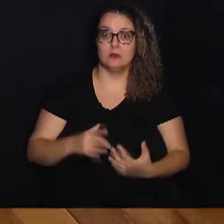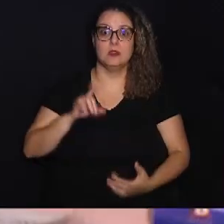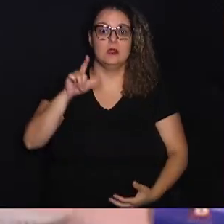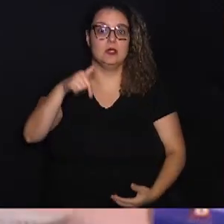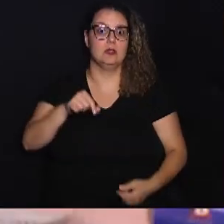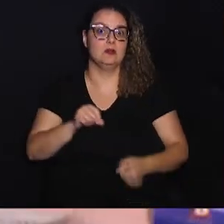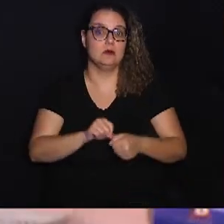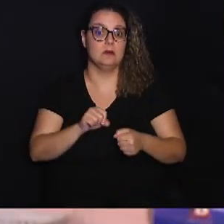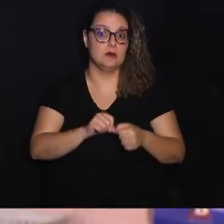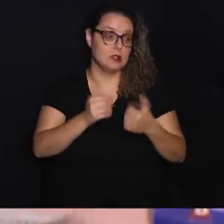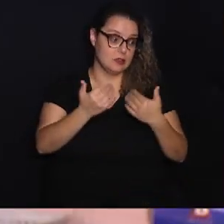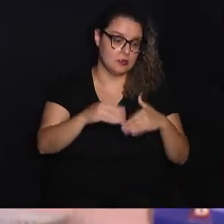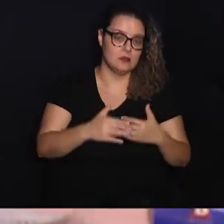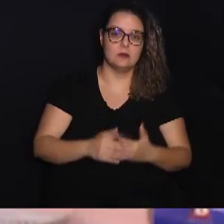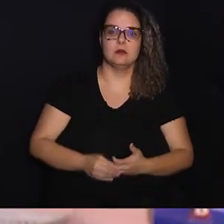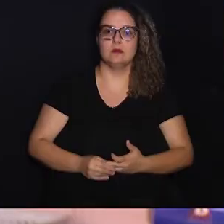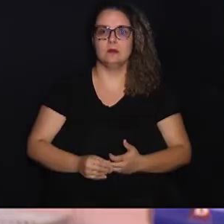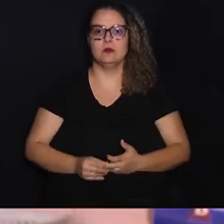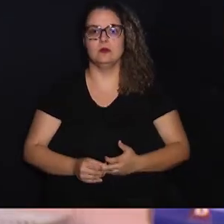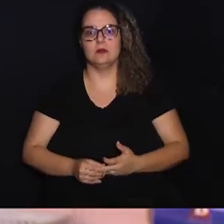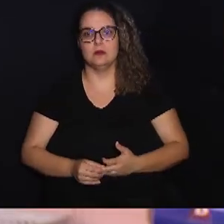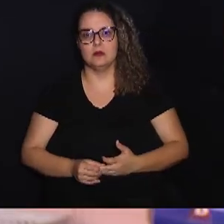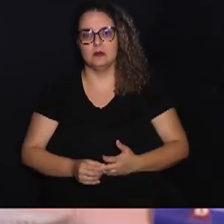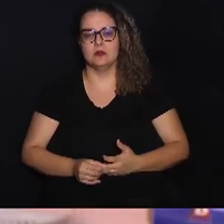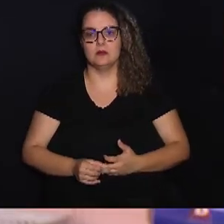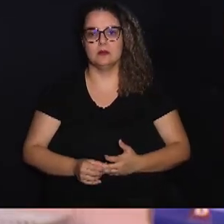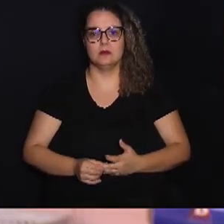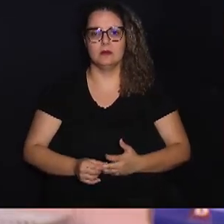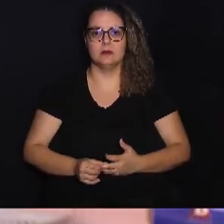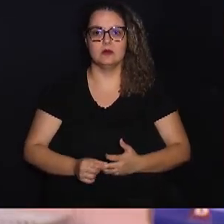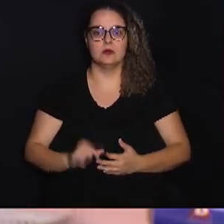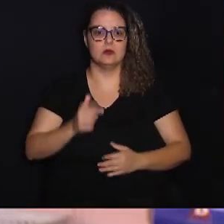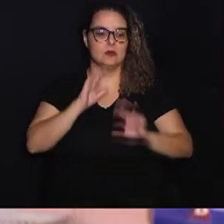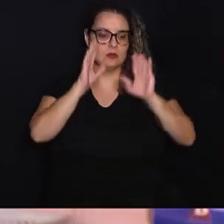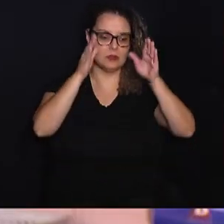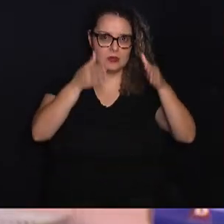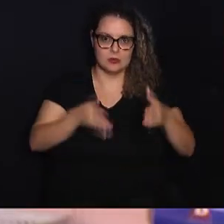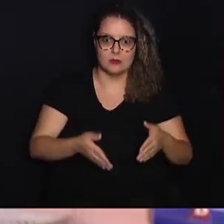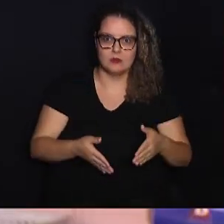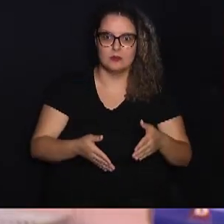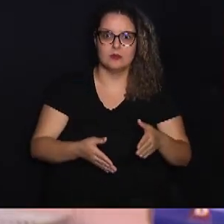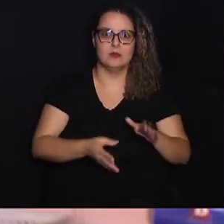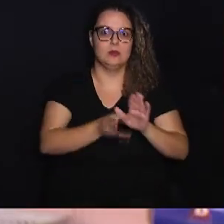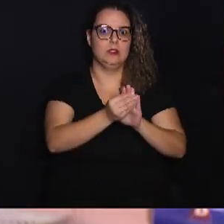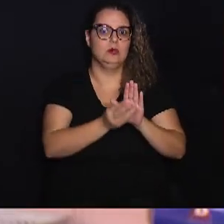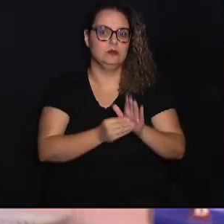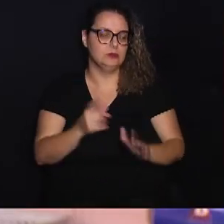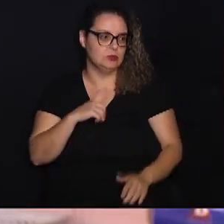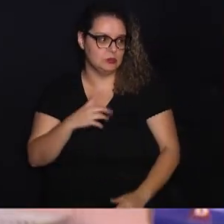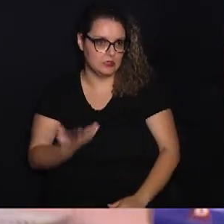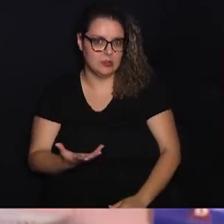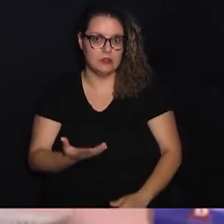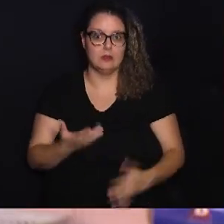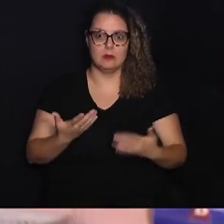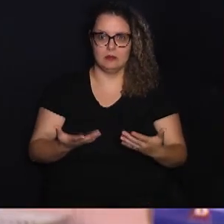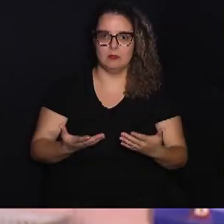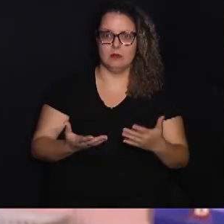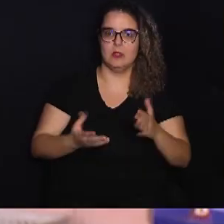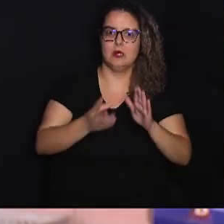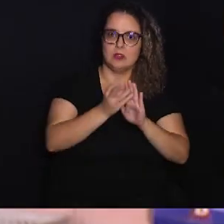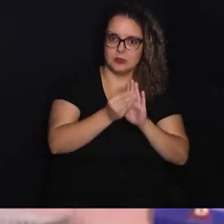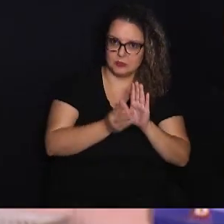uma prova, né? Assim, a gente não tem o foco em ele ter o conteúdo, mas o conteúdo ele